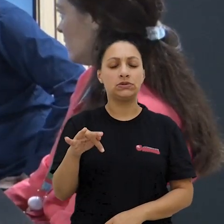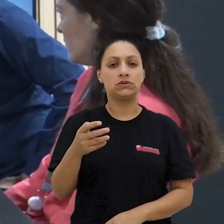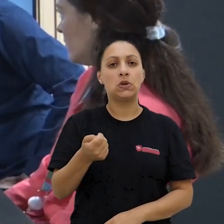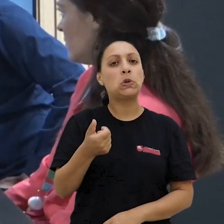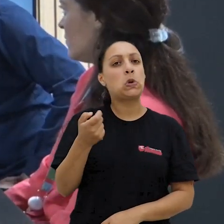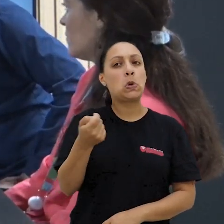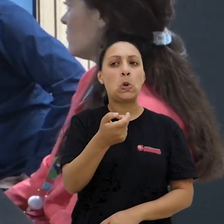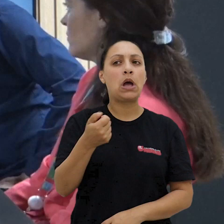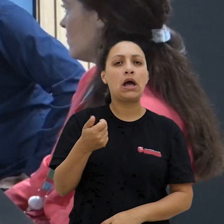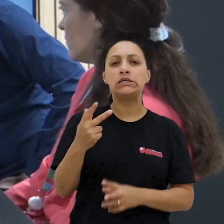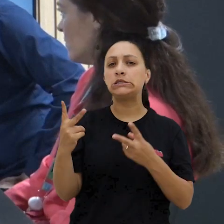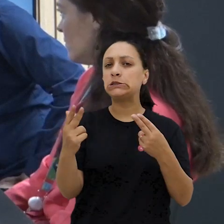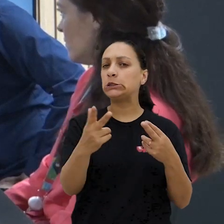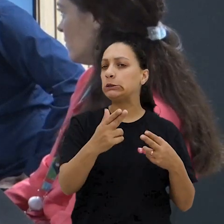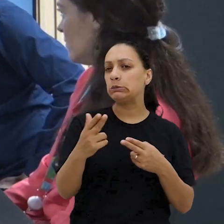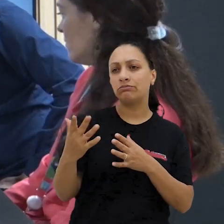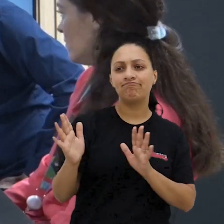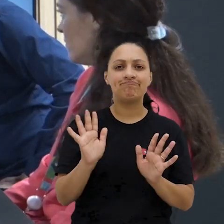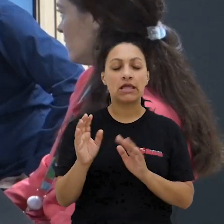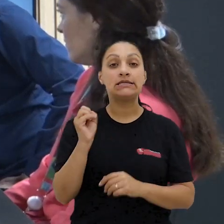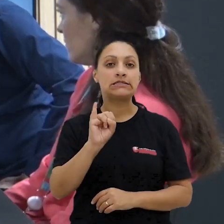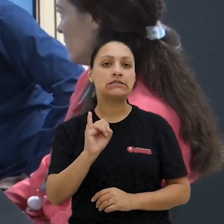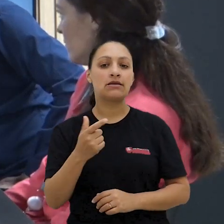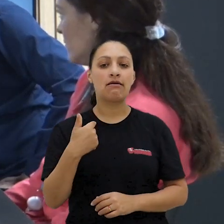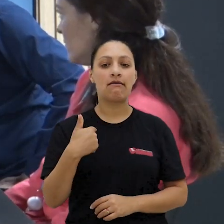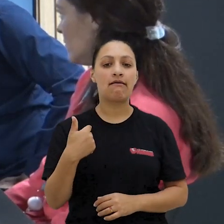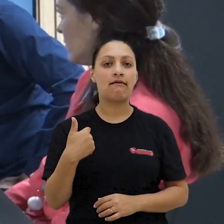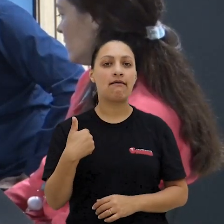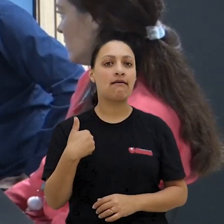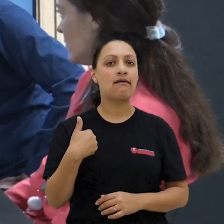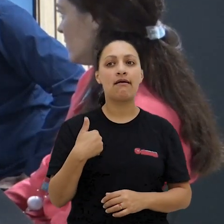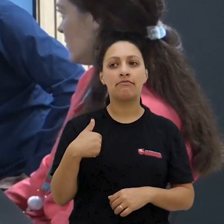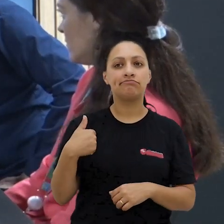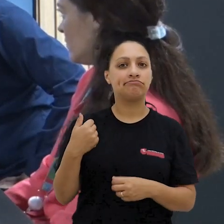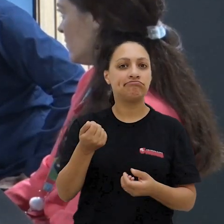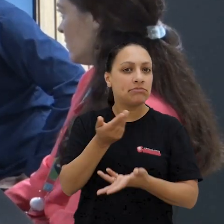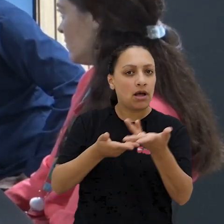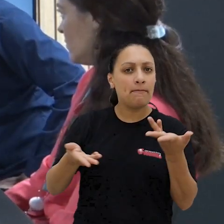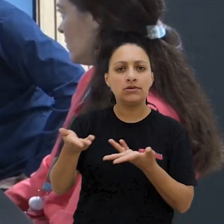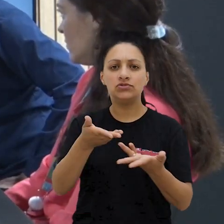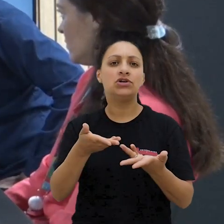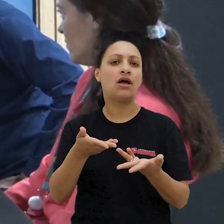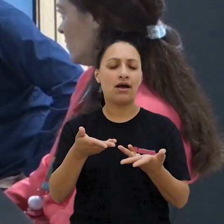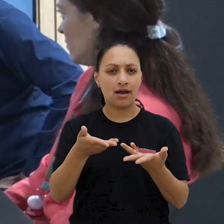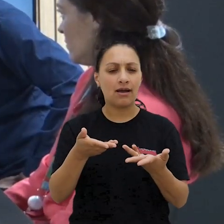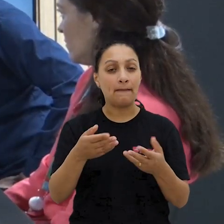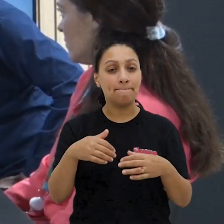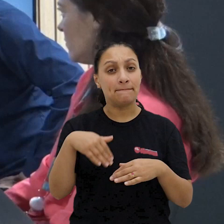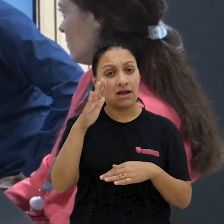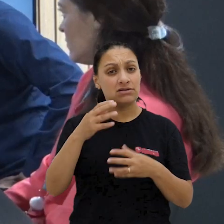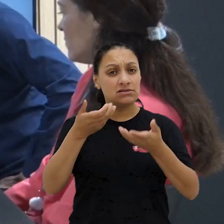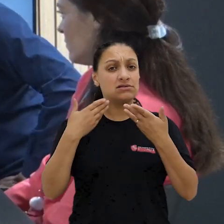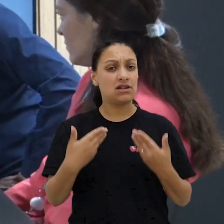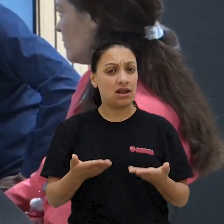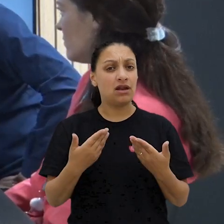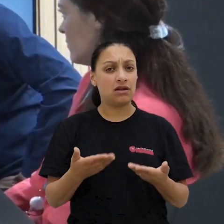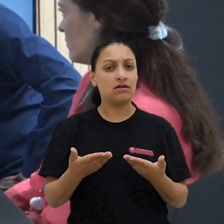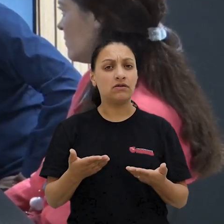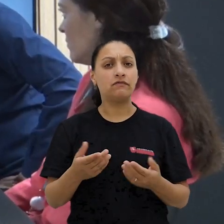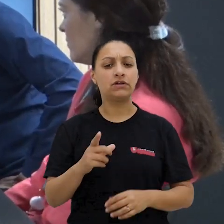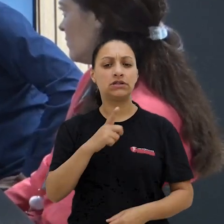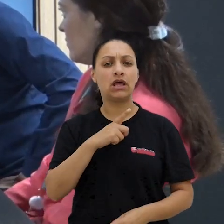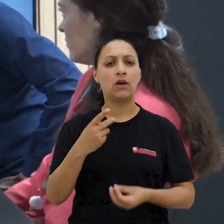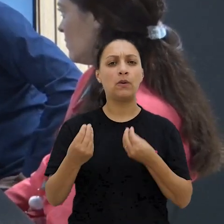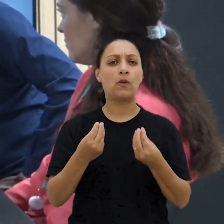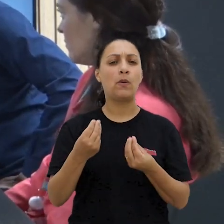são quase parecidas de todas. Ou seja, se eu, né, daqui a pouco posso compartilhar isso, né? Pode ser mais leve, né? Acho que tem um